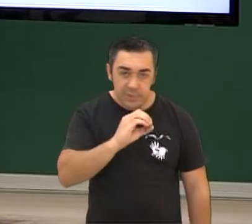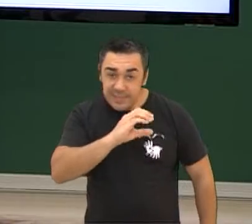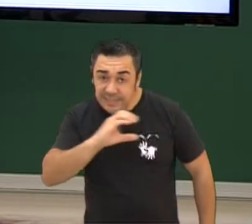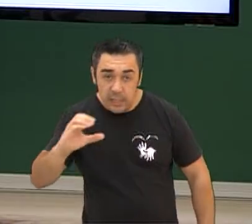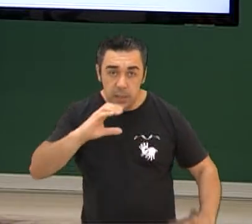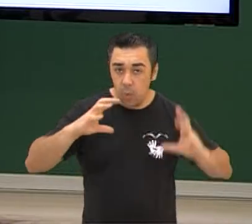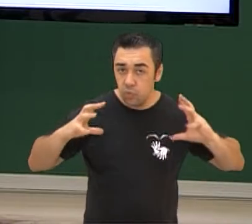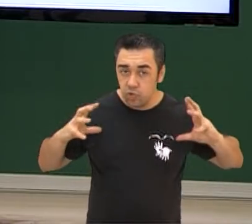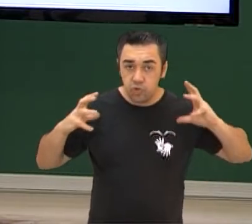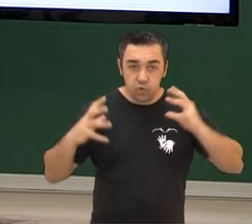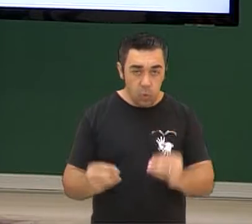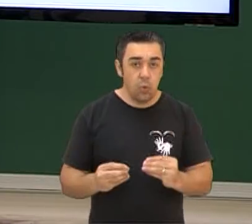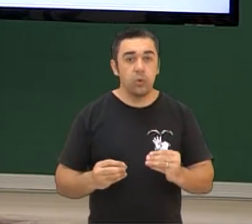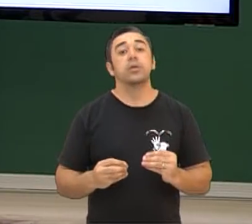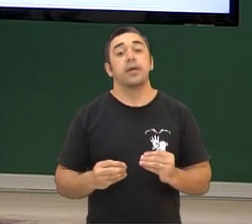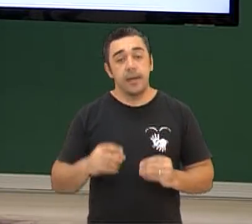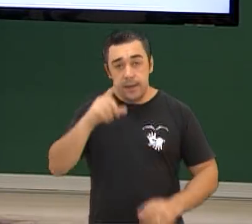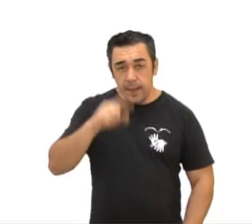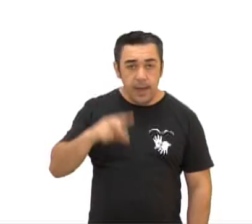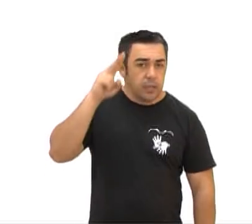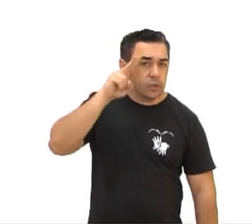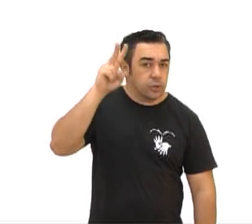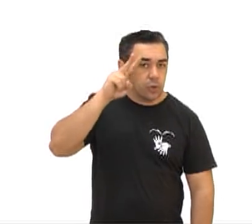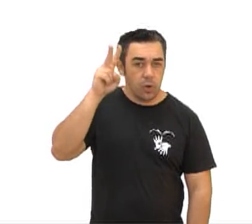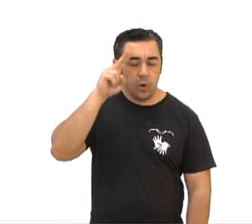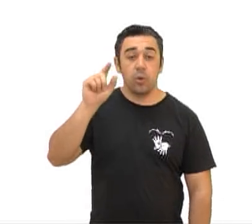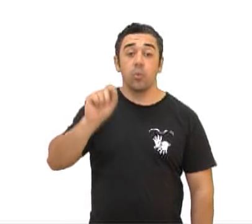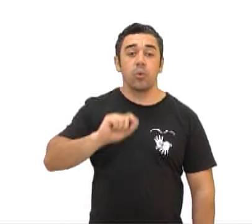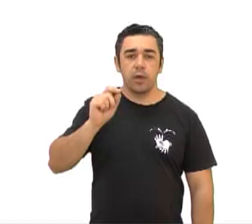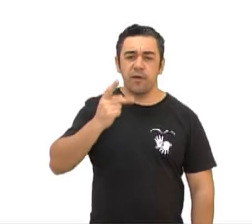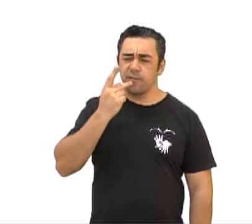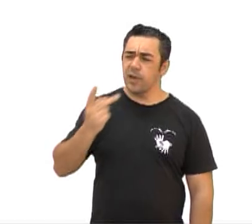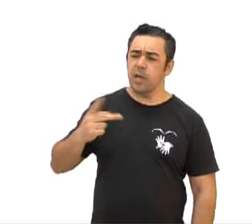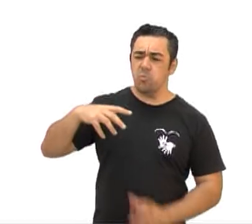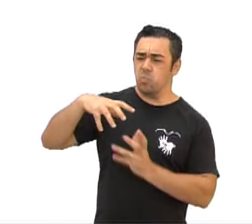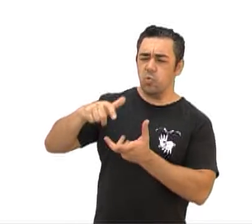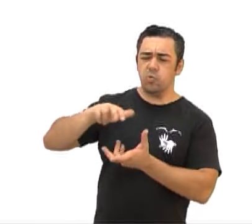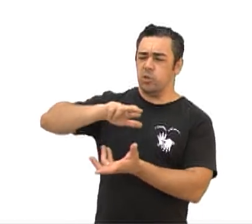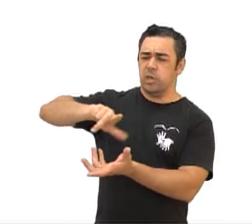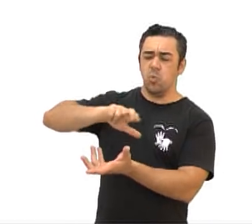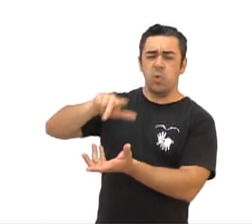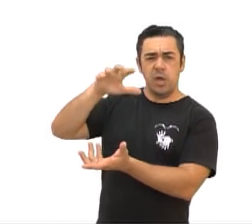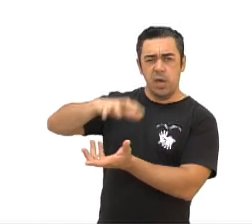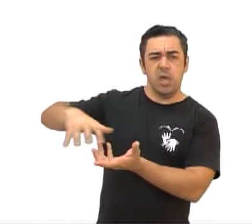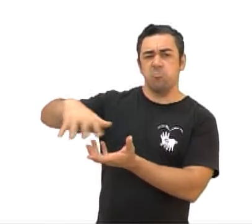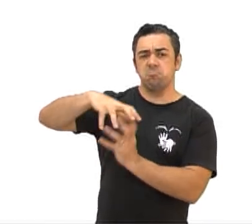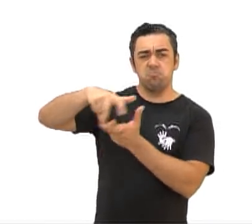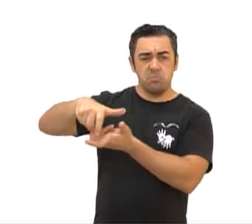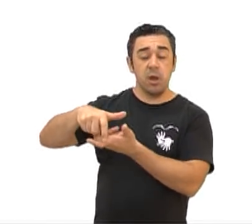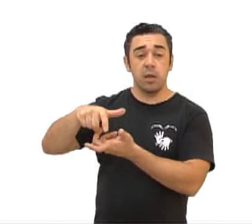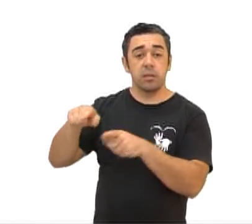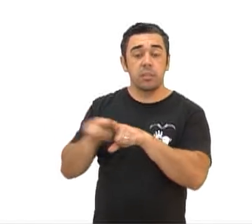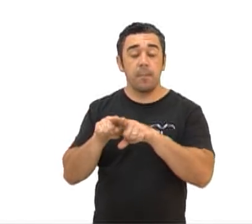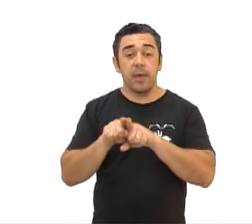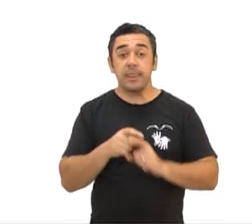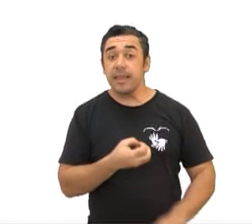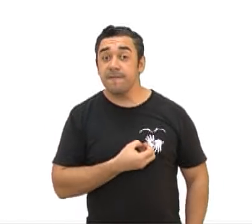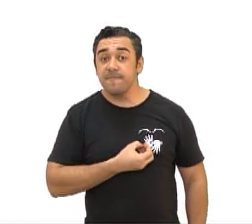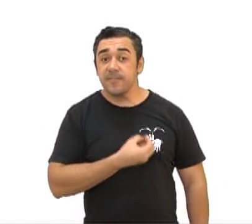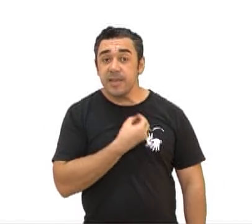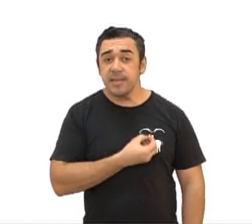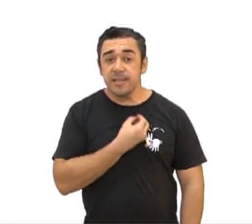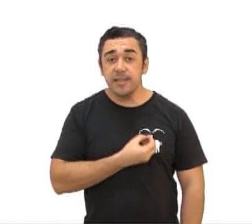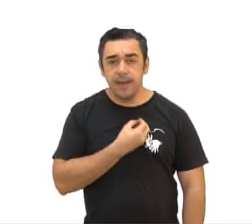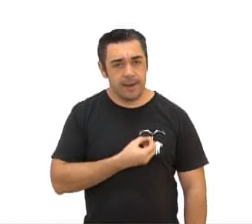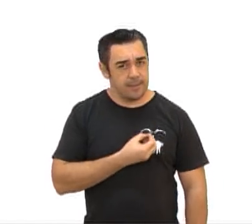um todo, é a história da negação do mundo e da negação da vida. Tá? E